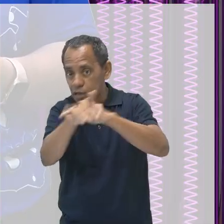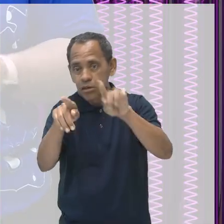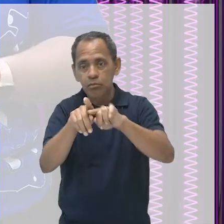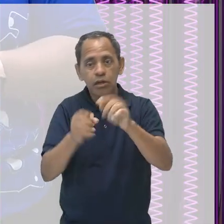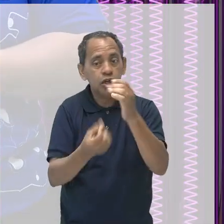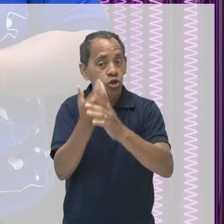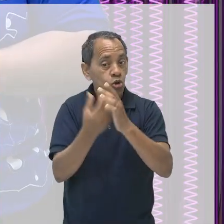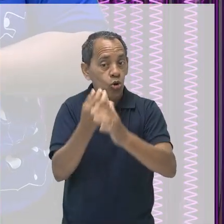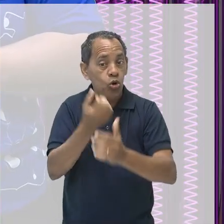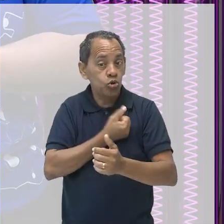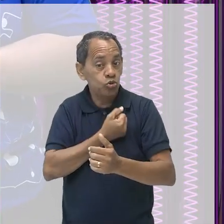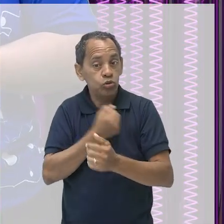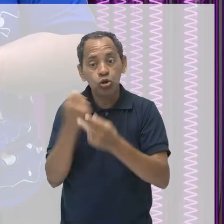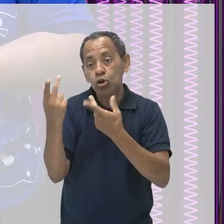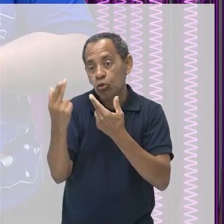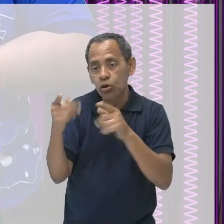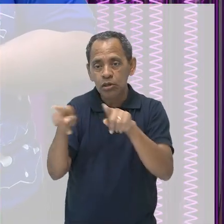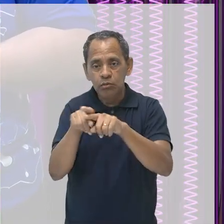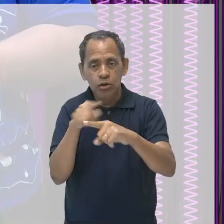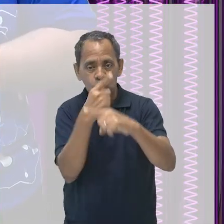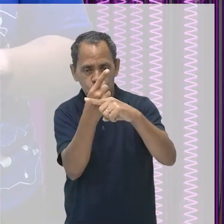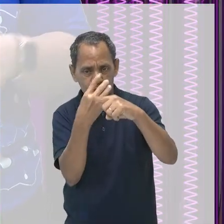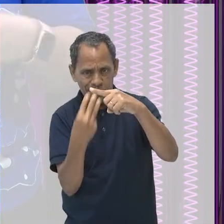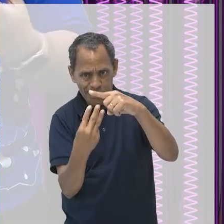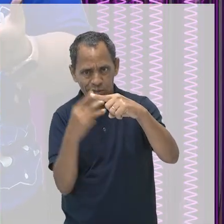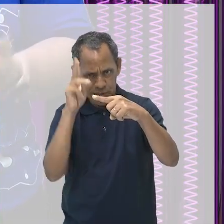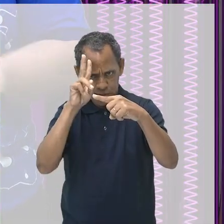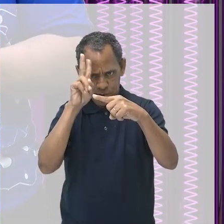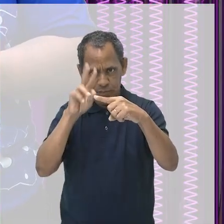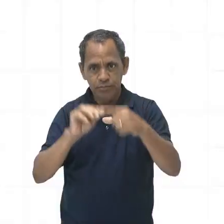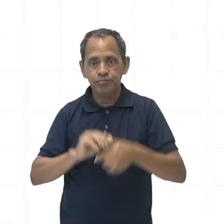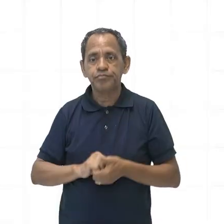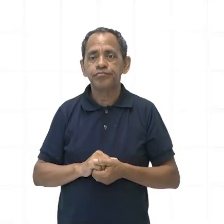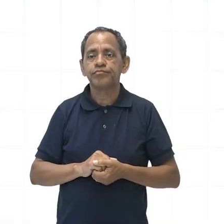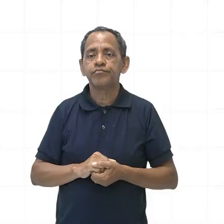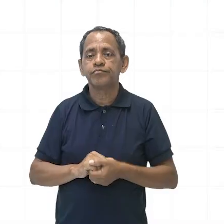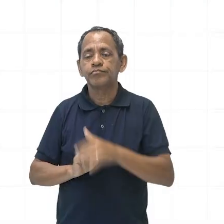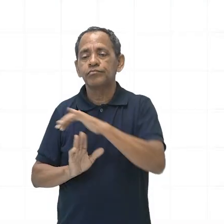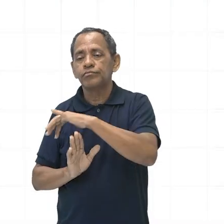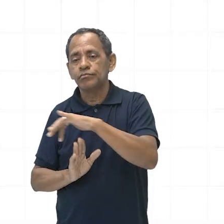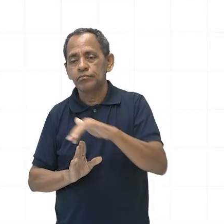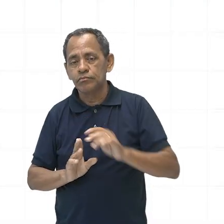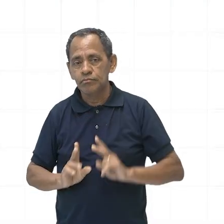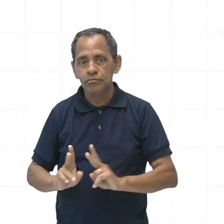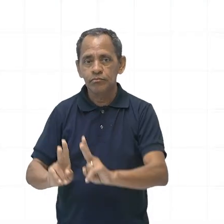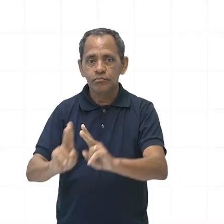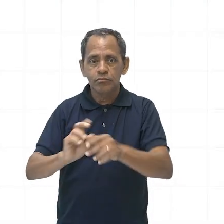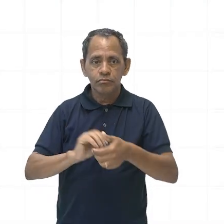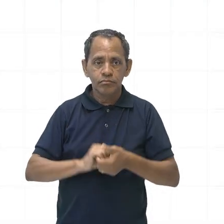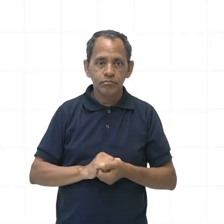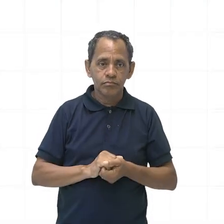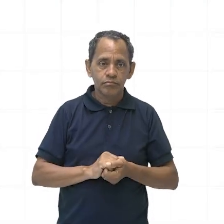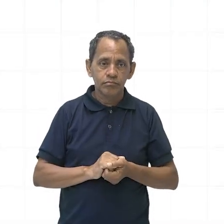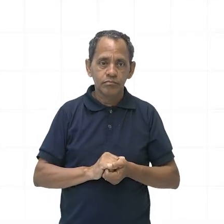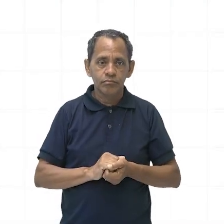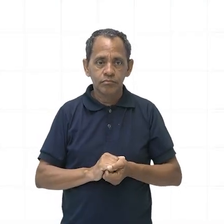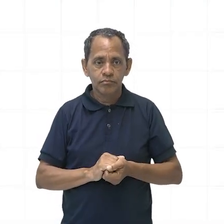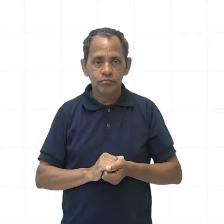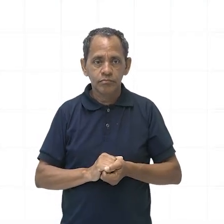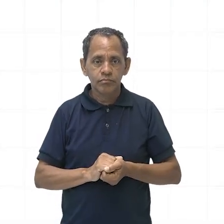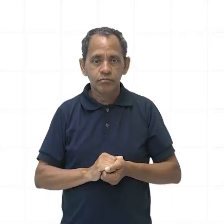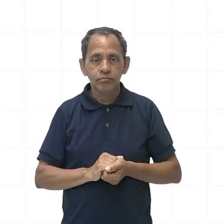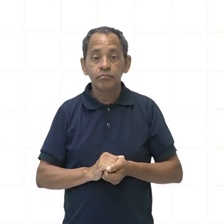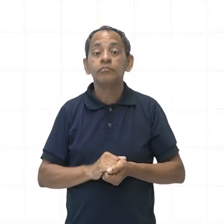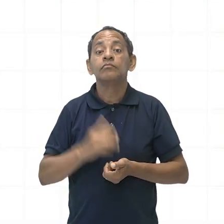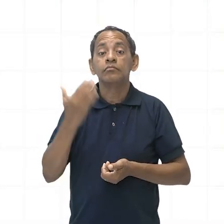Nesse caso aí, 1 sobre 3, certo? Muito bem, então vamos continuar aí vendo esse exemplo.